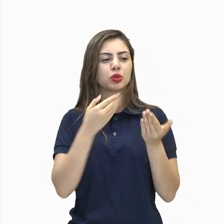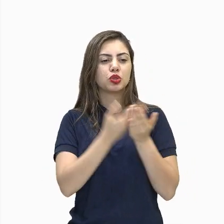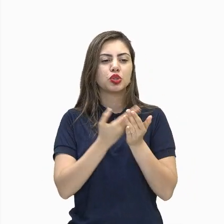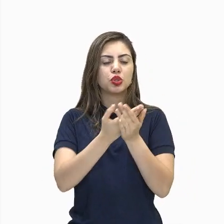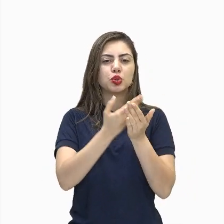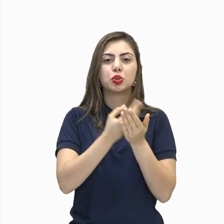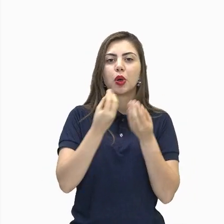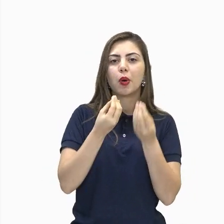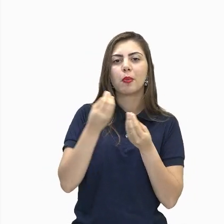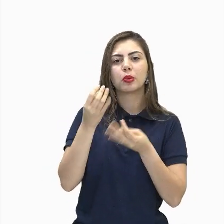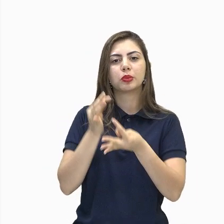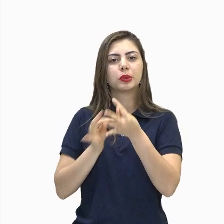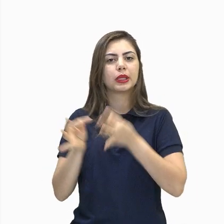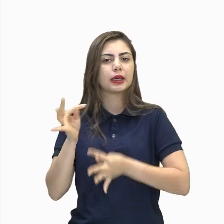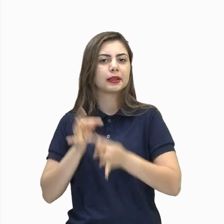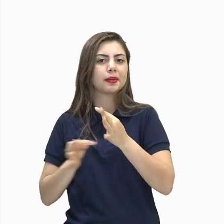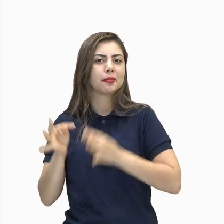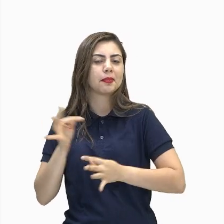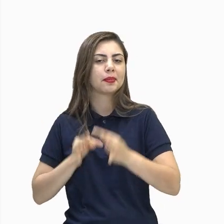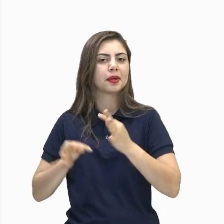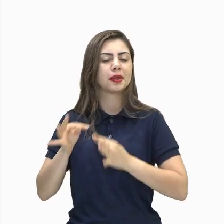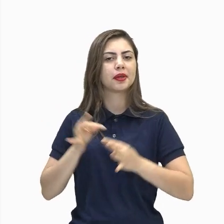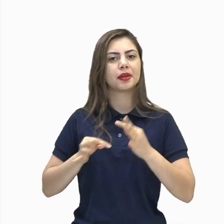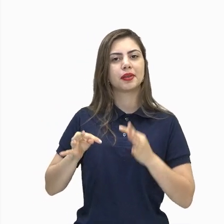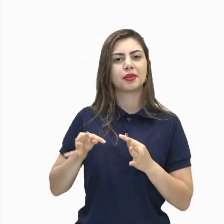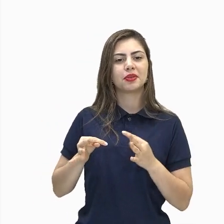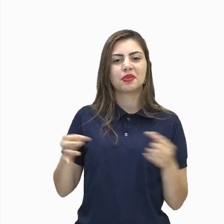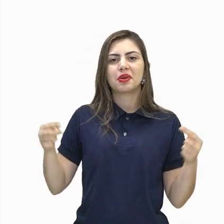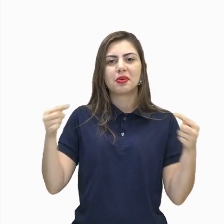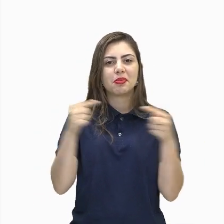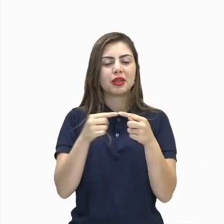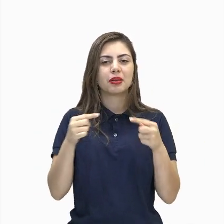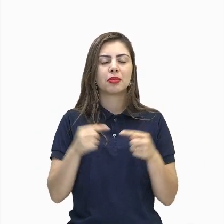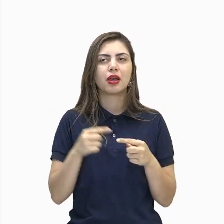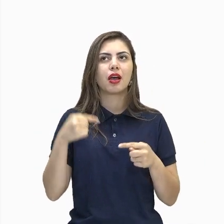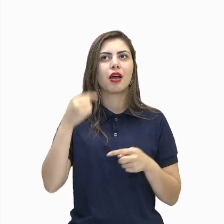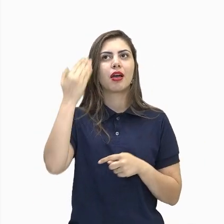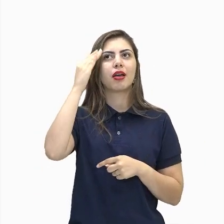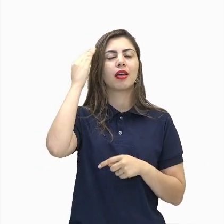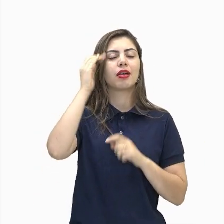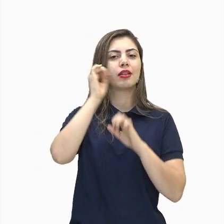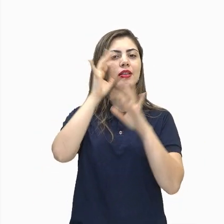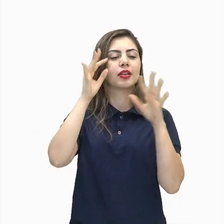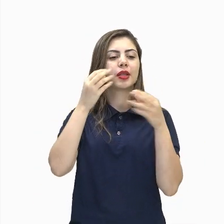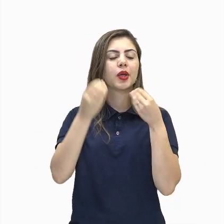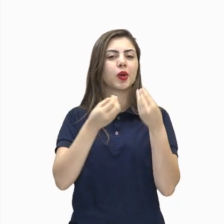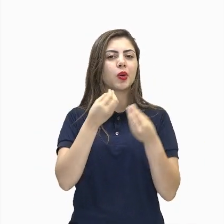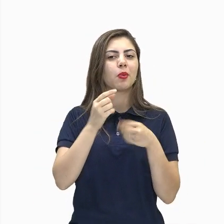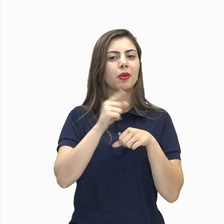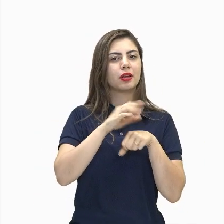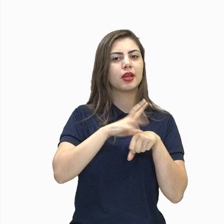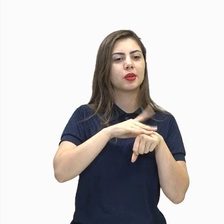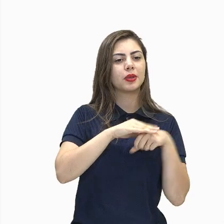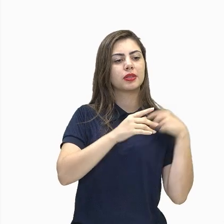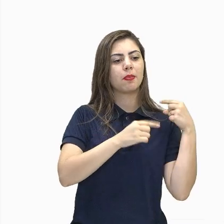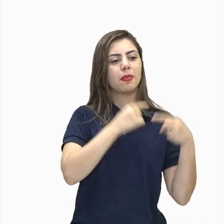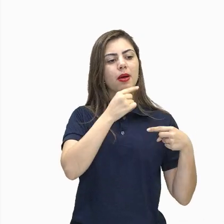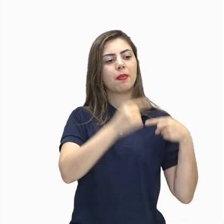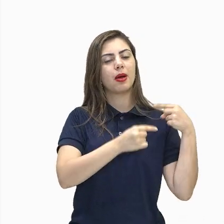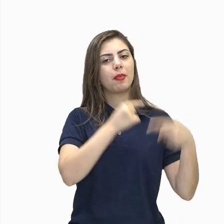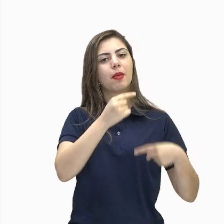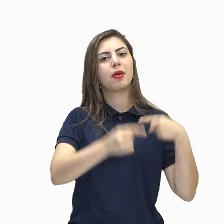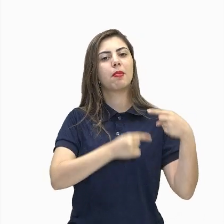um tratamento mais especializado, tem um maior entendimento, então, de como que essa doença está sendo passada,